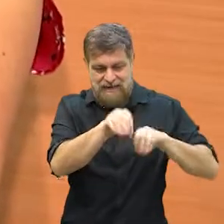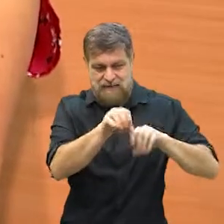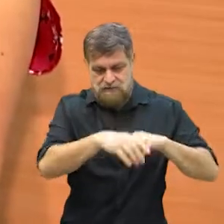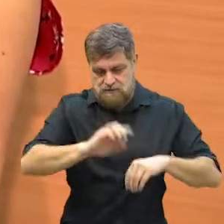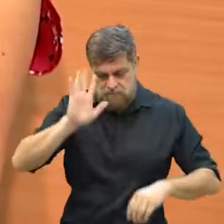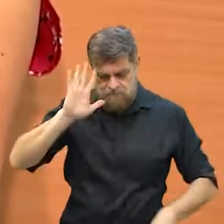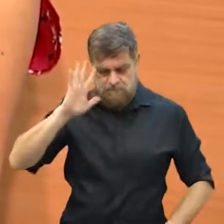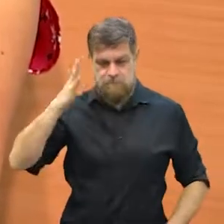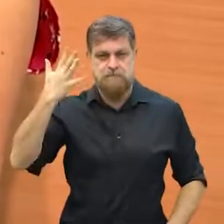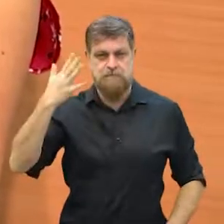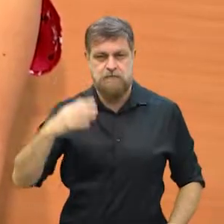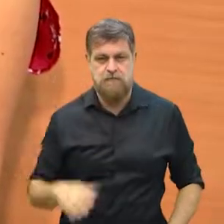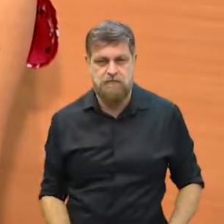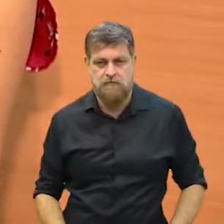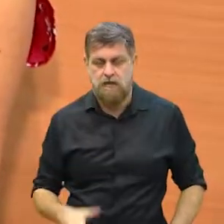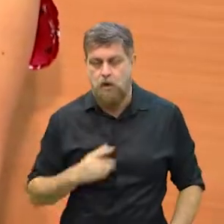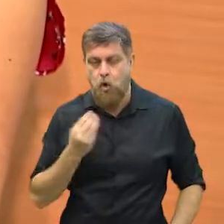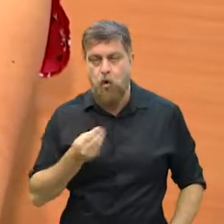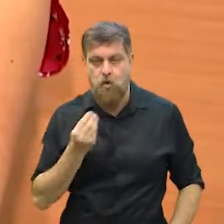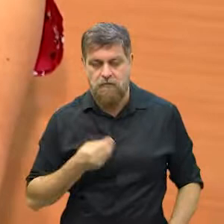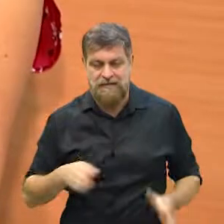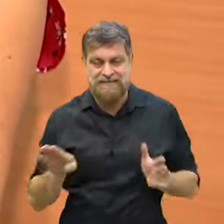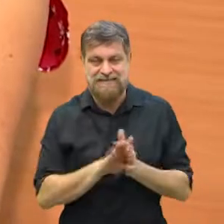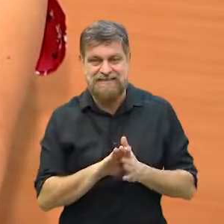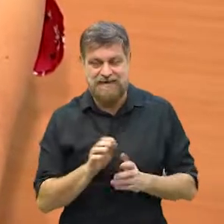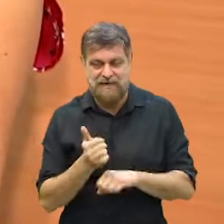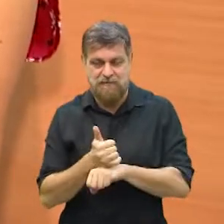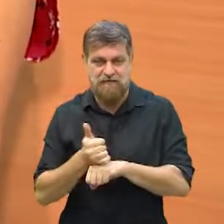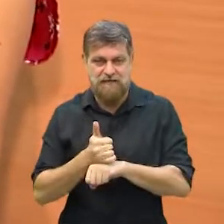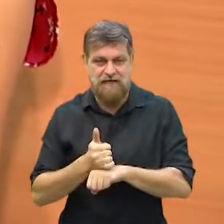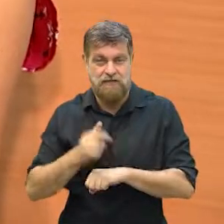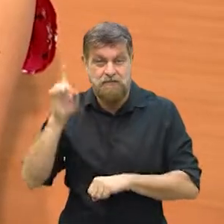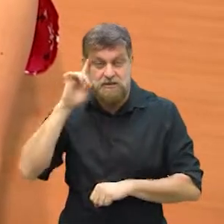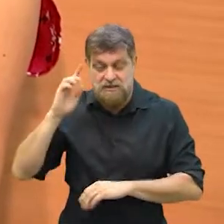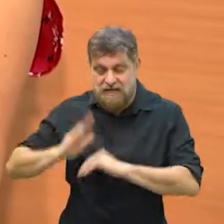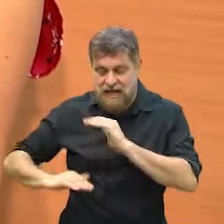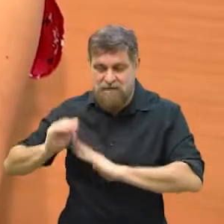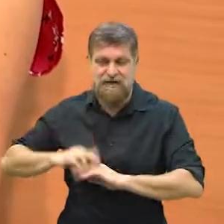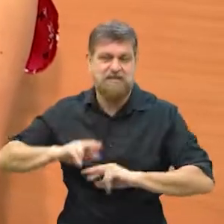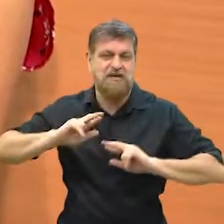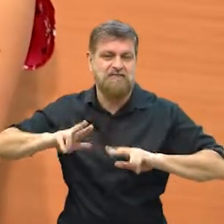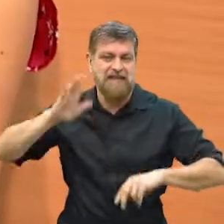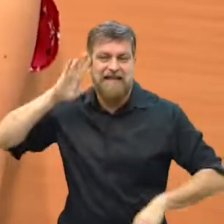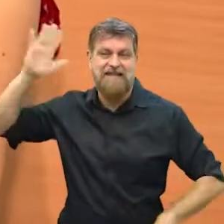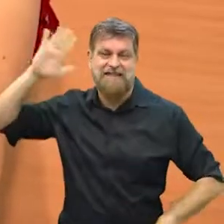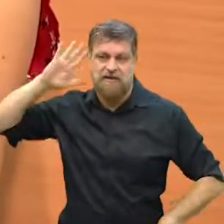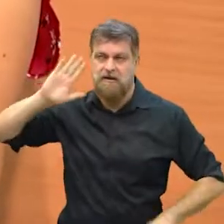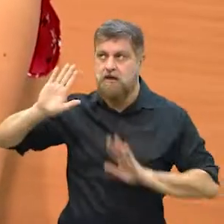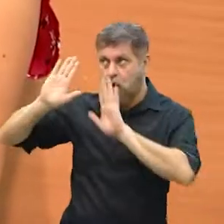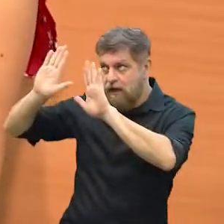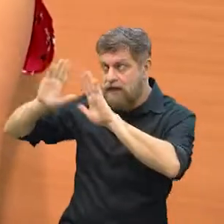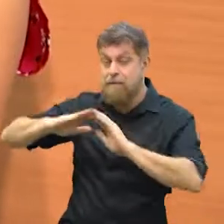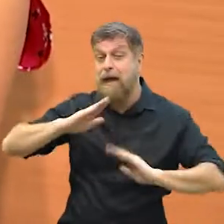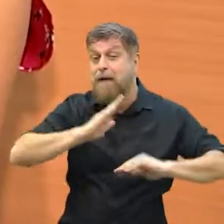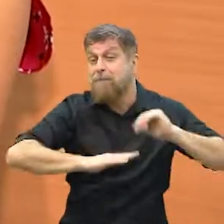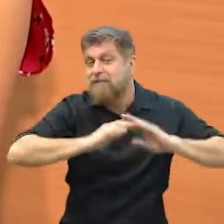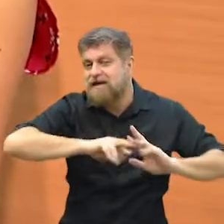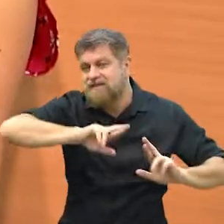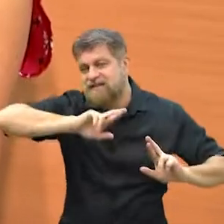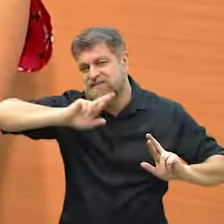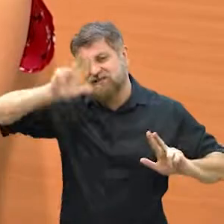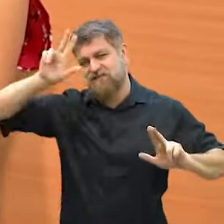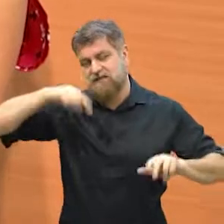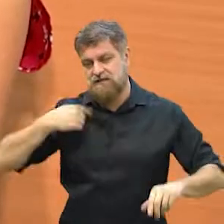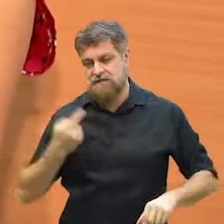elas descem, na realidade, no cotidiano, é outra coisa. E se você não está dialogando, respeitando